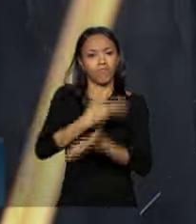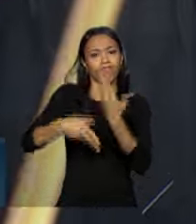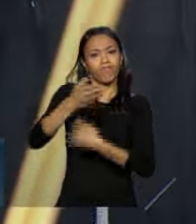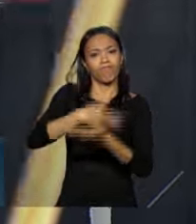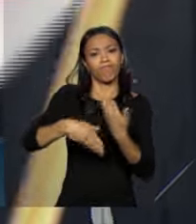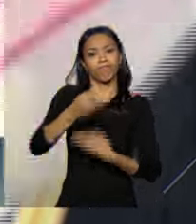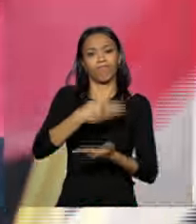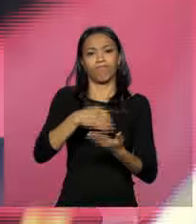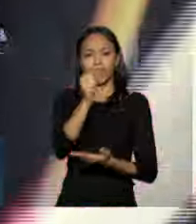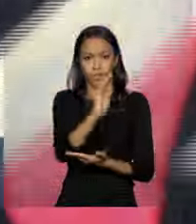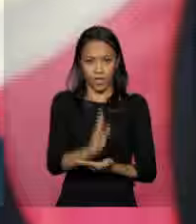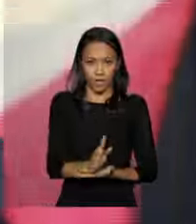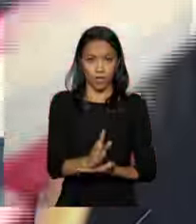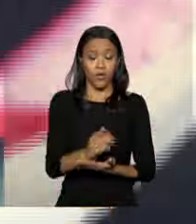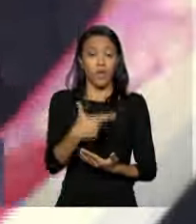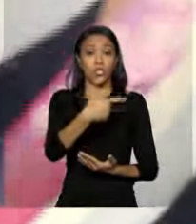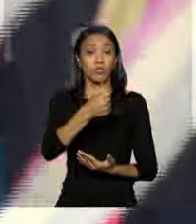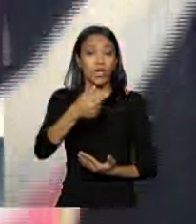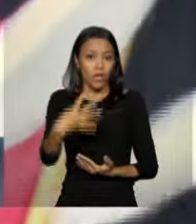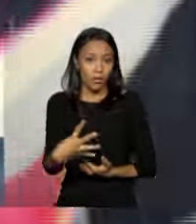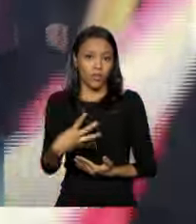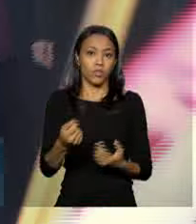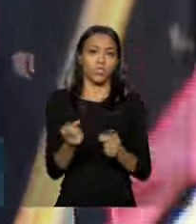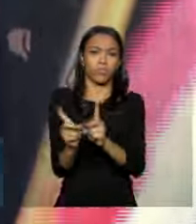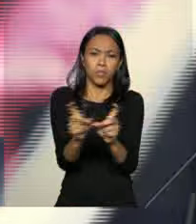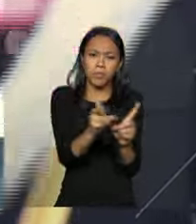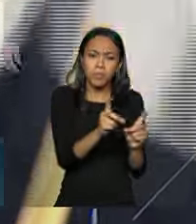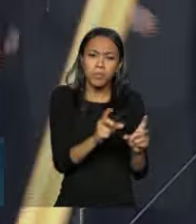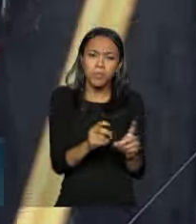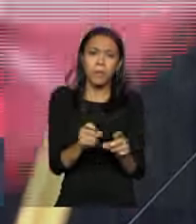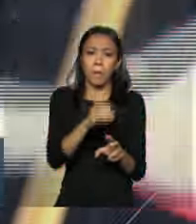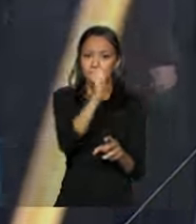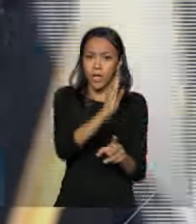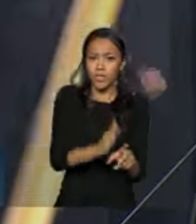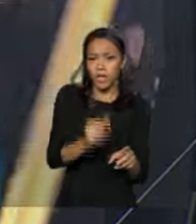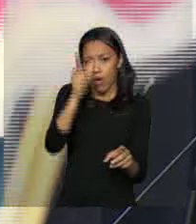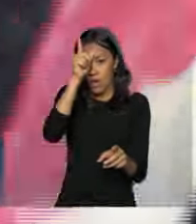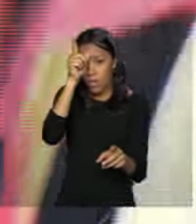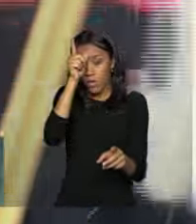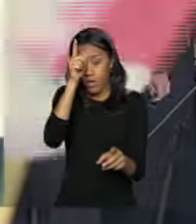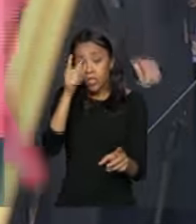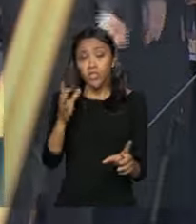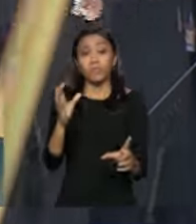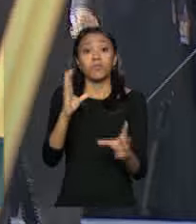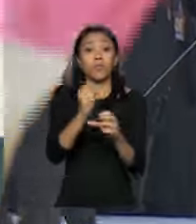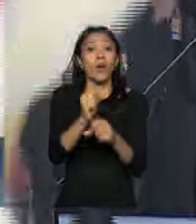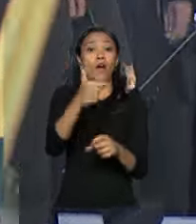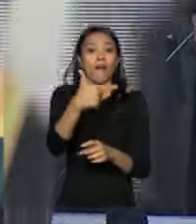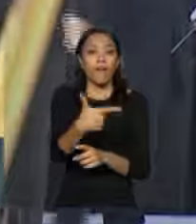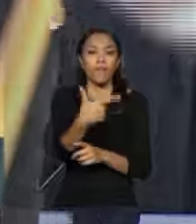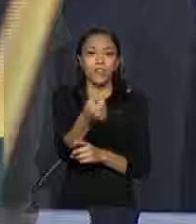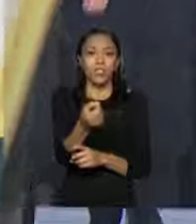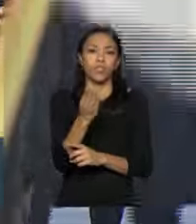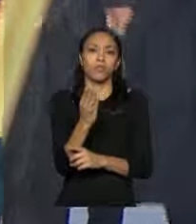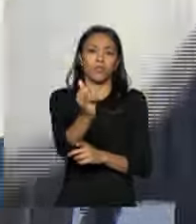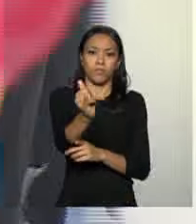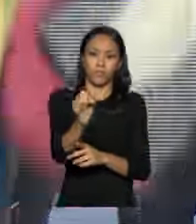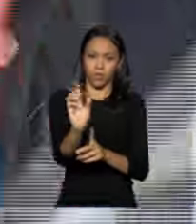passado, 2014, o comércio entre Brasil e Alemanha chegou a 20 bilhões de